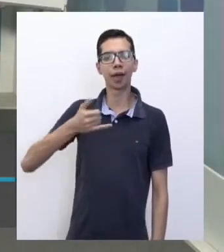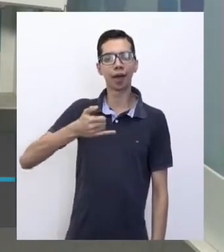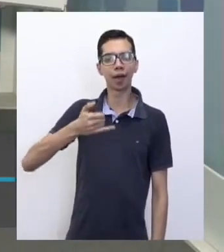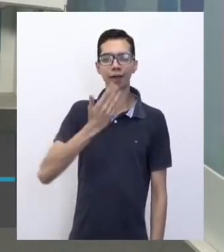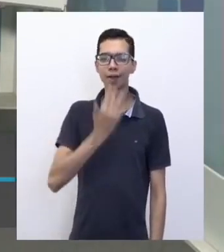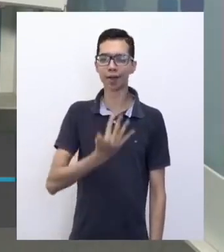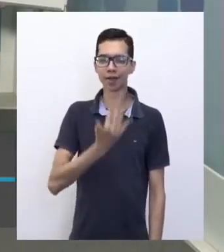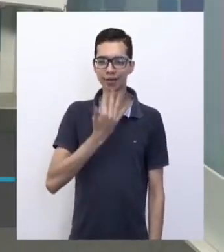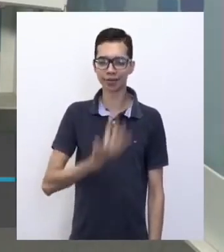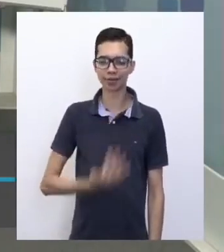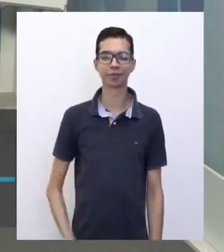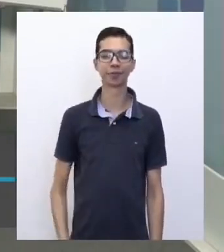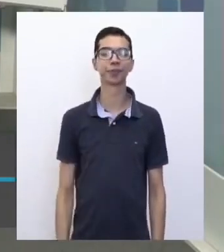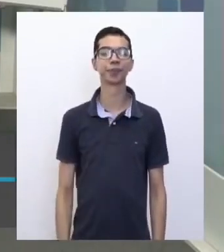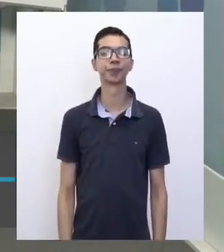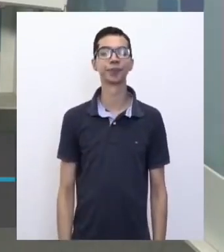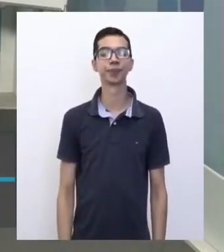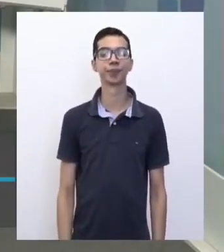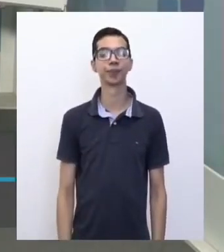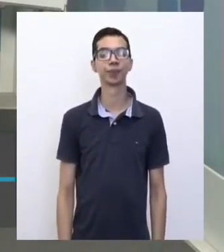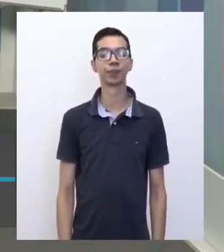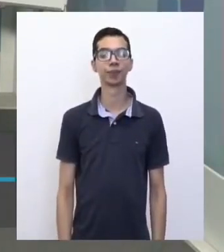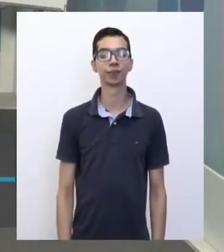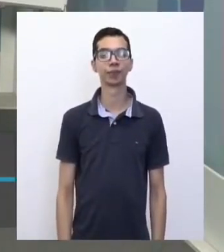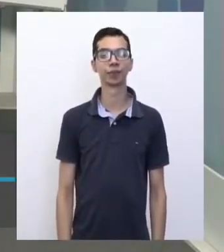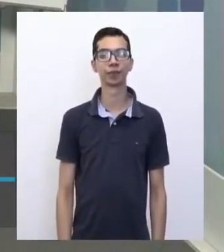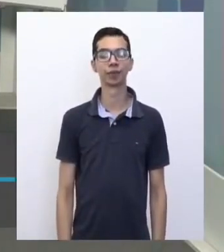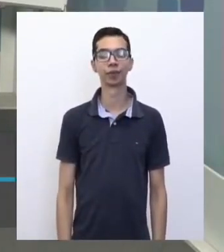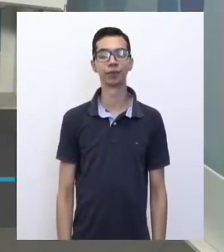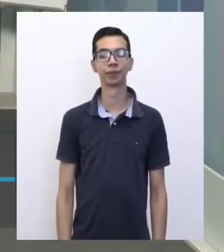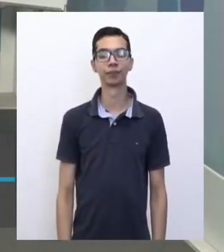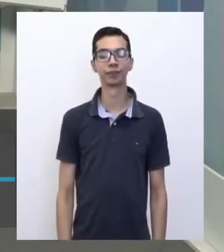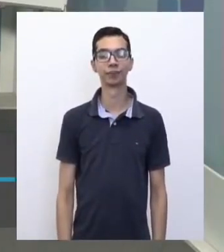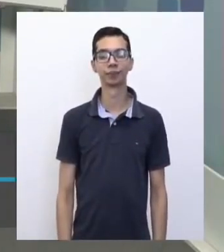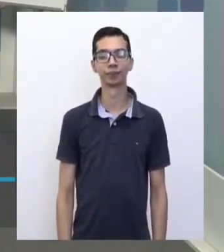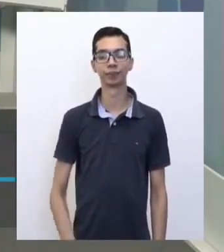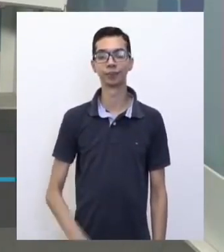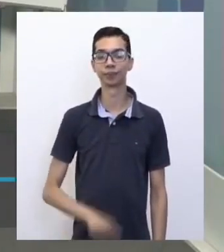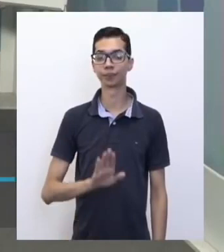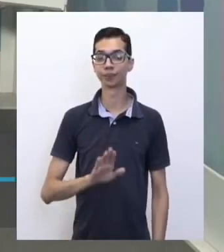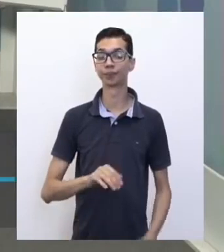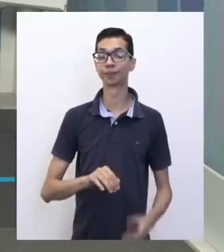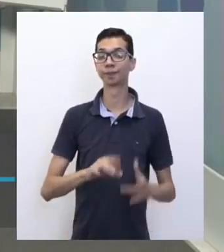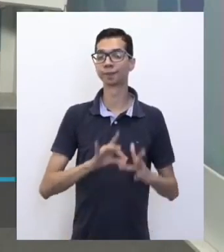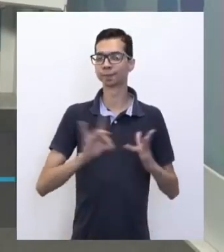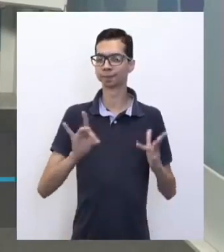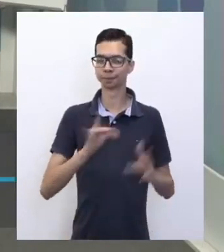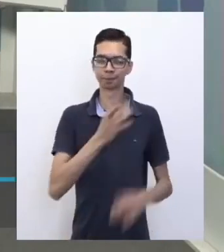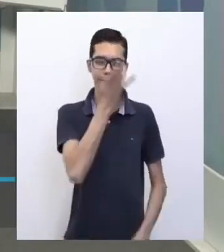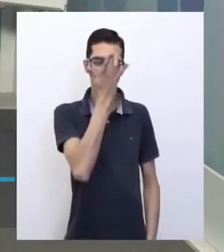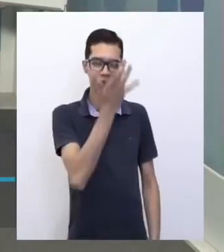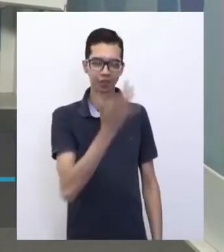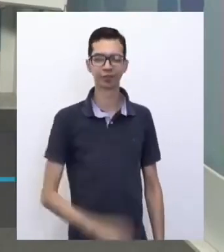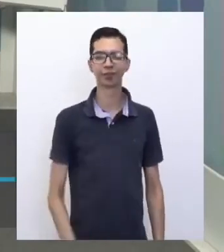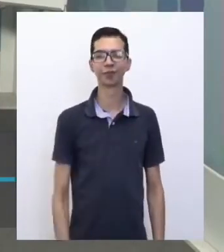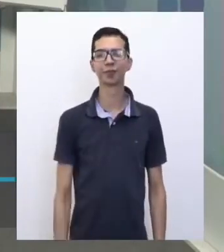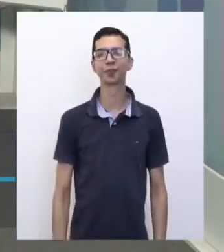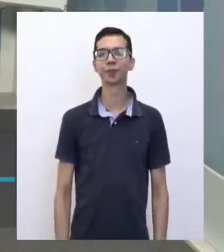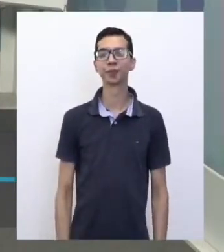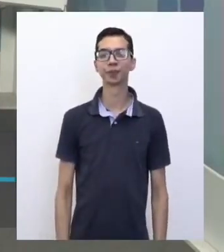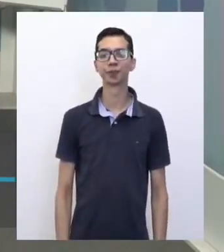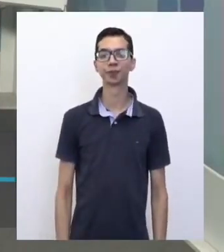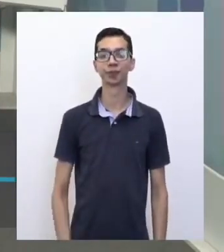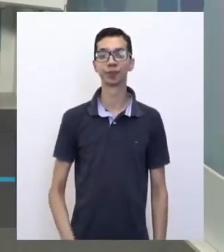Então, a gente vai fazendo os nossos dedos. E eu vou tirar meu anel, professora. A gente vai fazer o